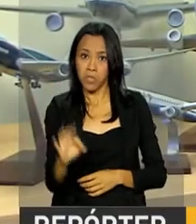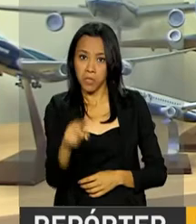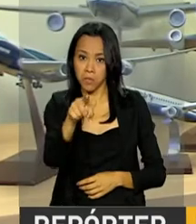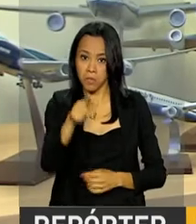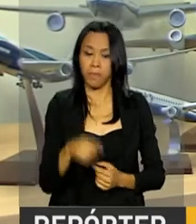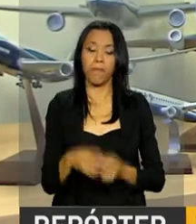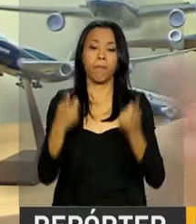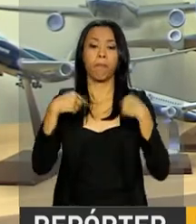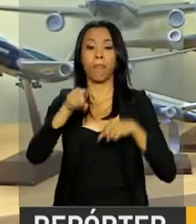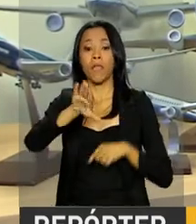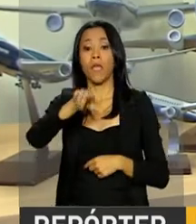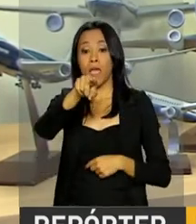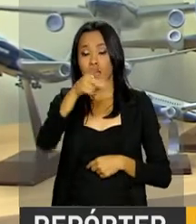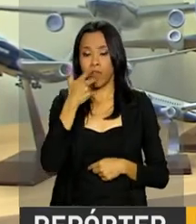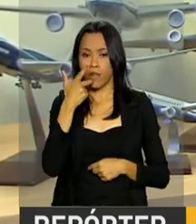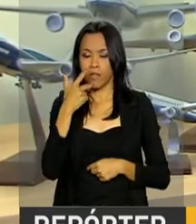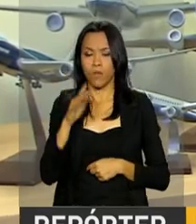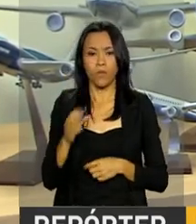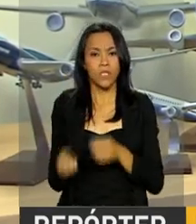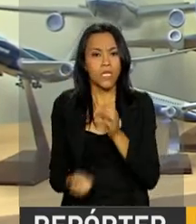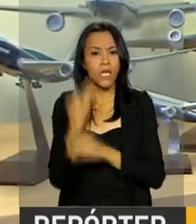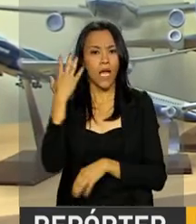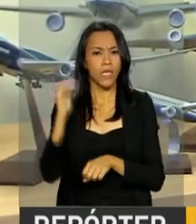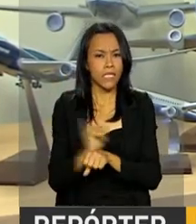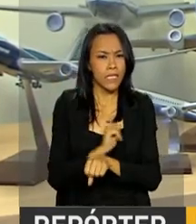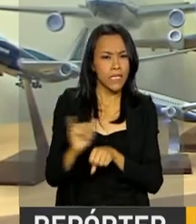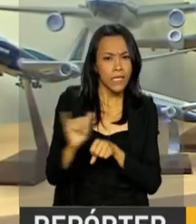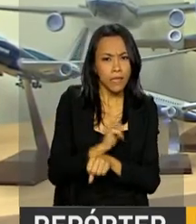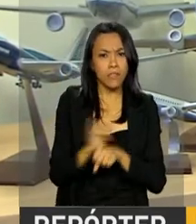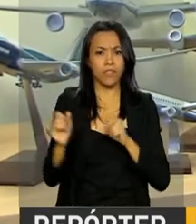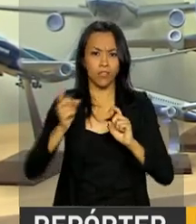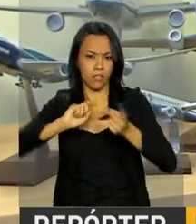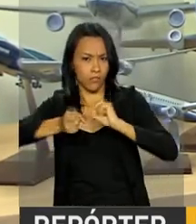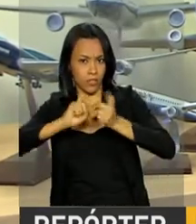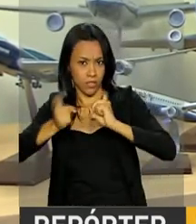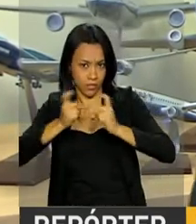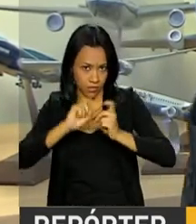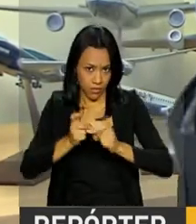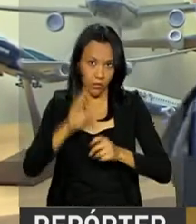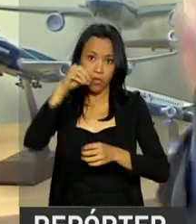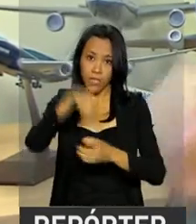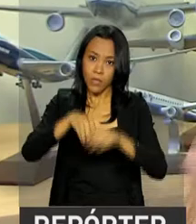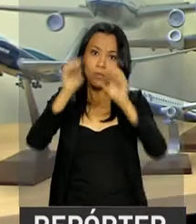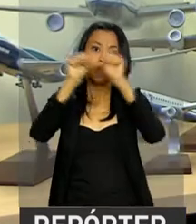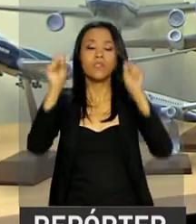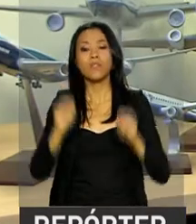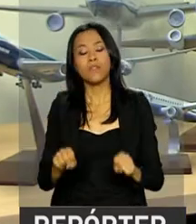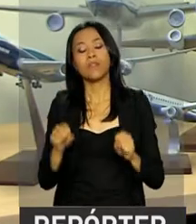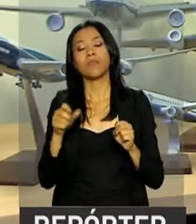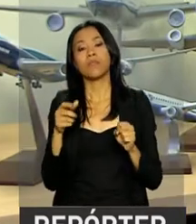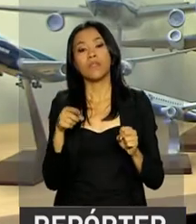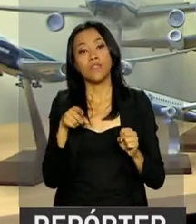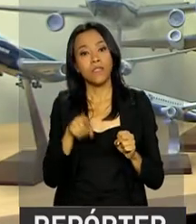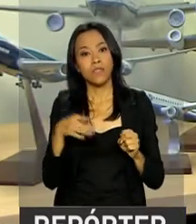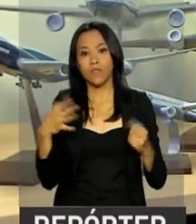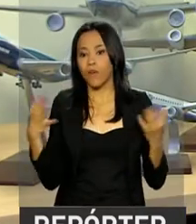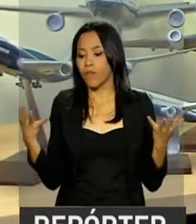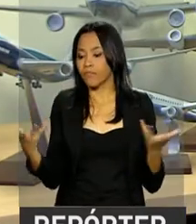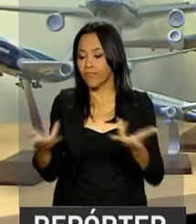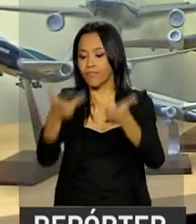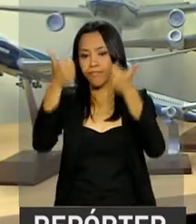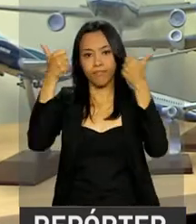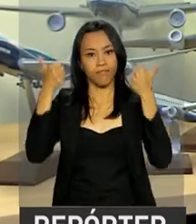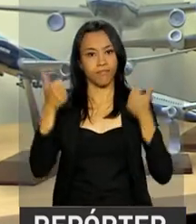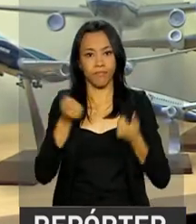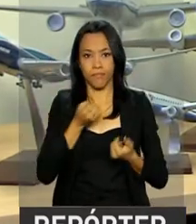nós fomos criando ferramentas de gestão do sistema, ela adquiriu patamares que é excelência no mundo.